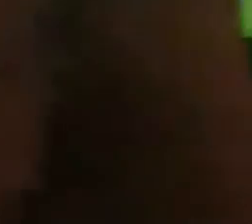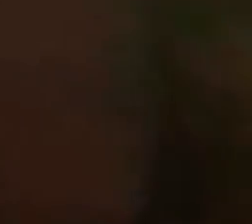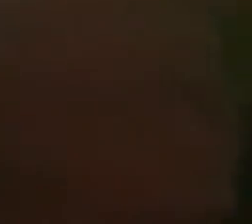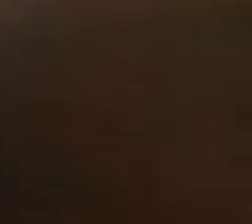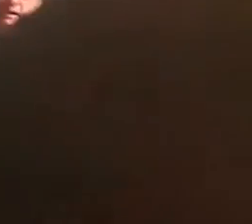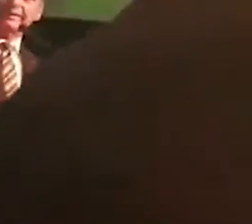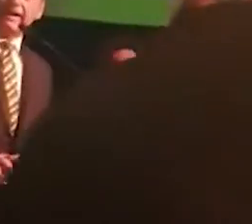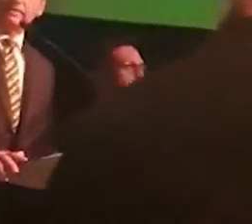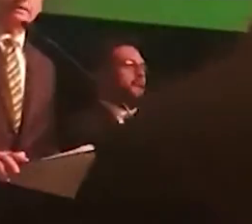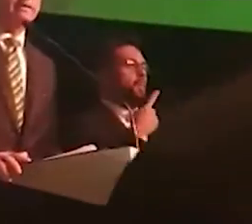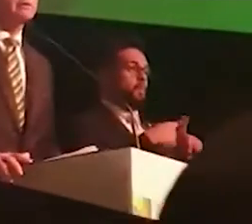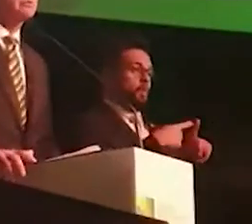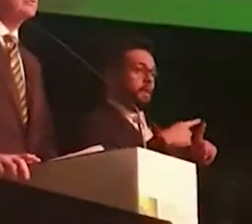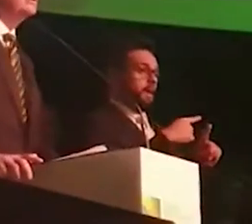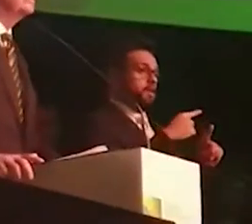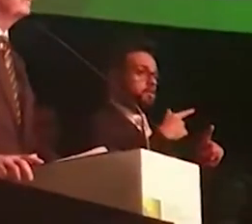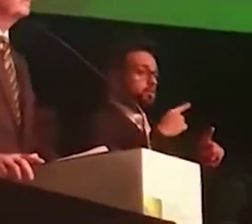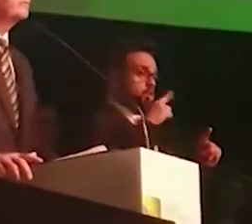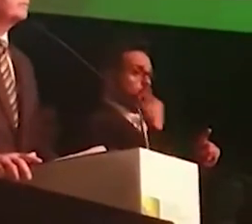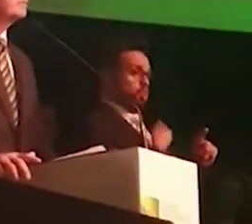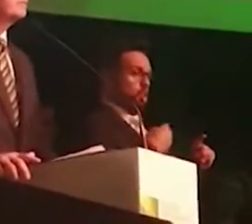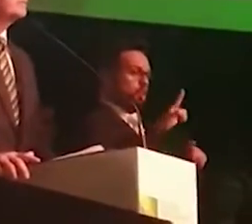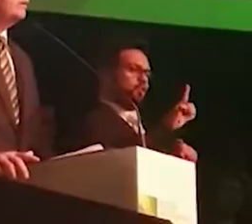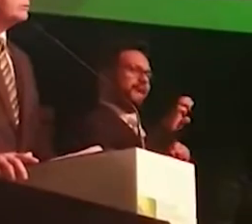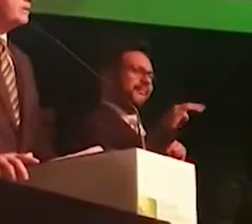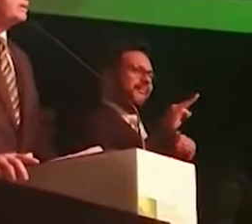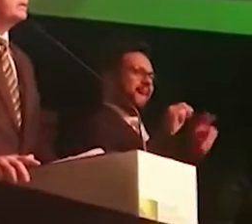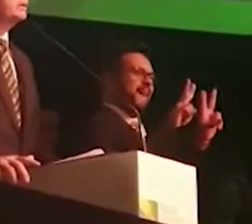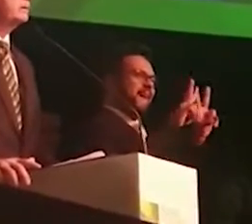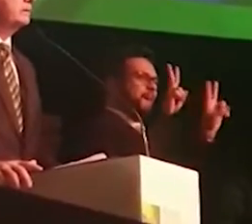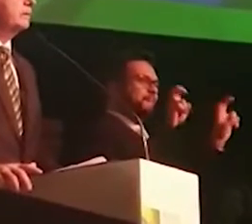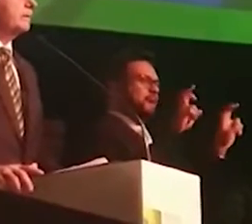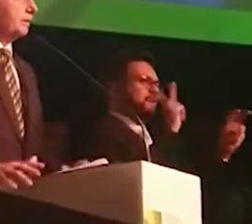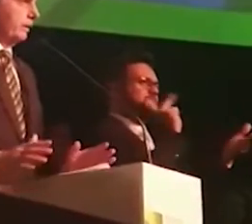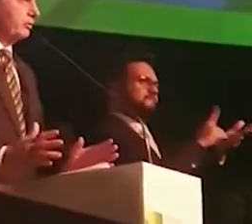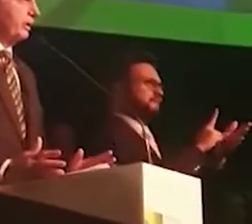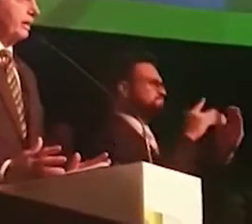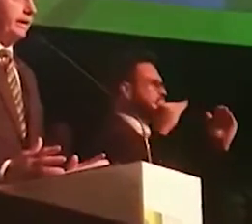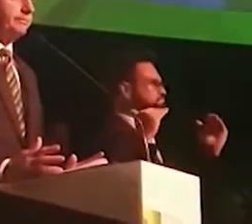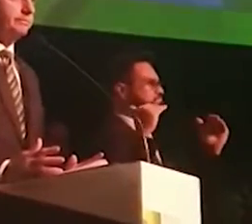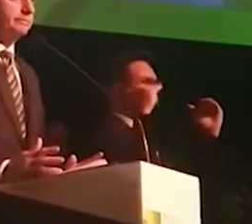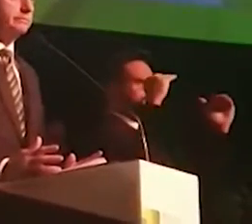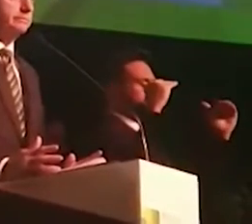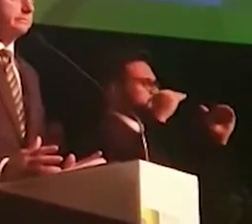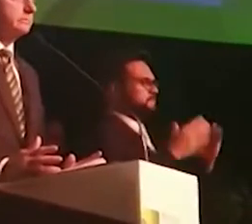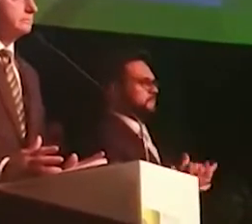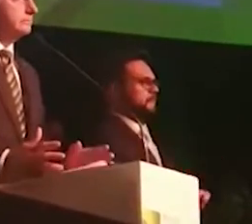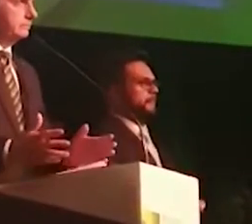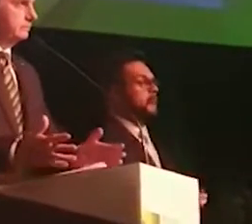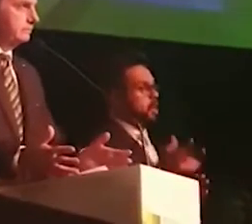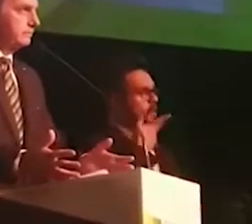lema sempre foi a verdade acima de tudo, eu disse-lhe, se eu chegar,